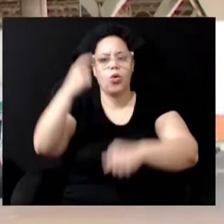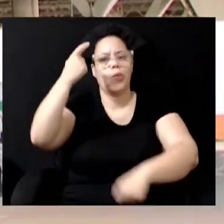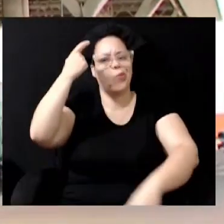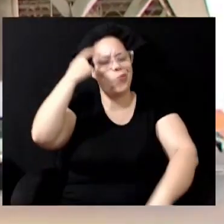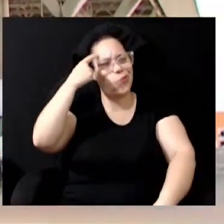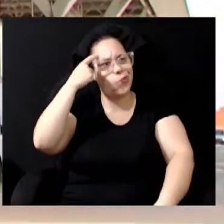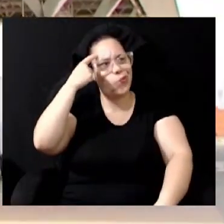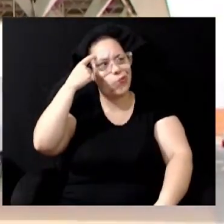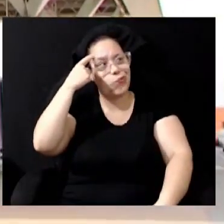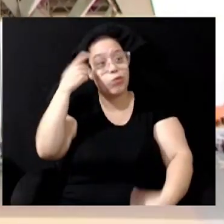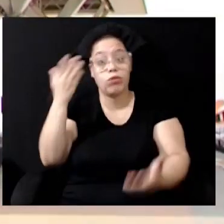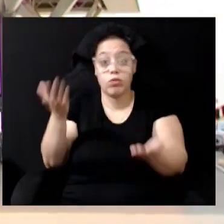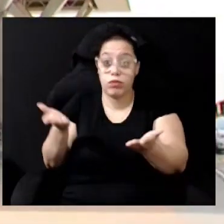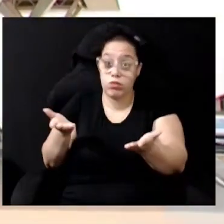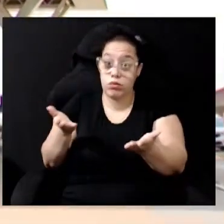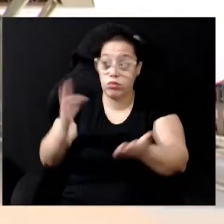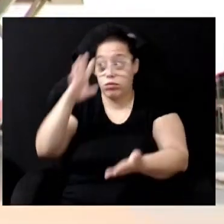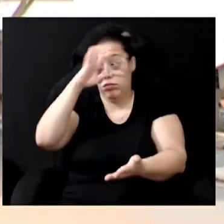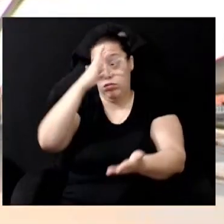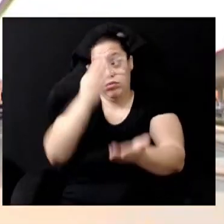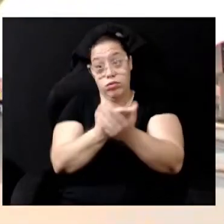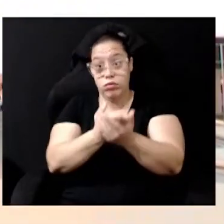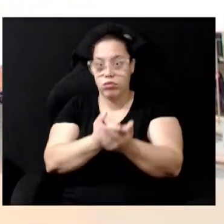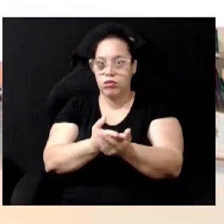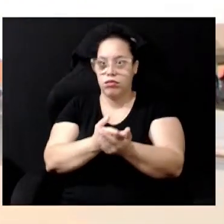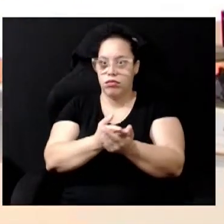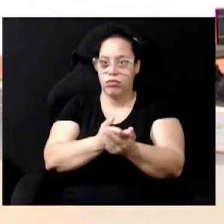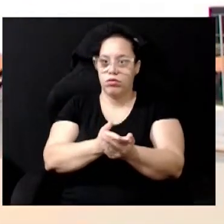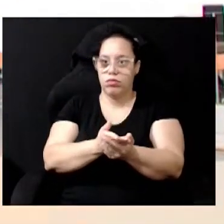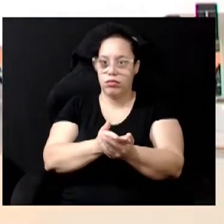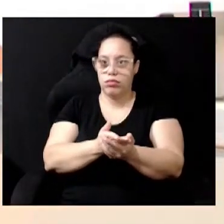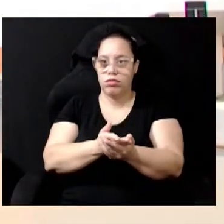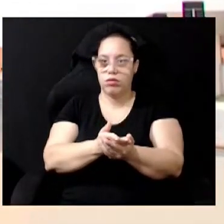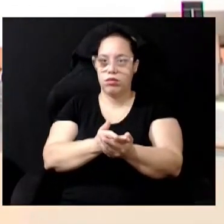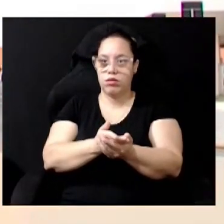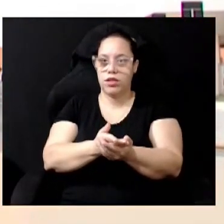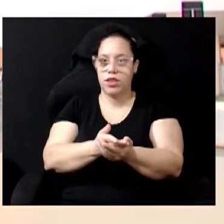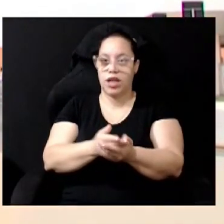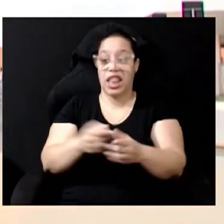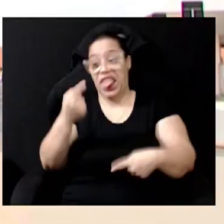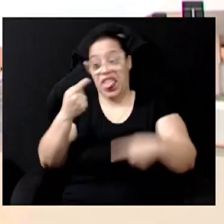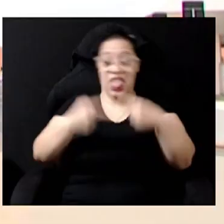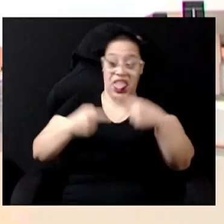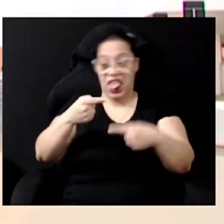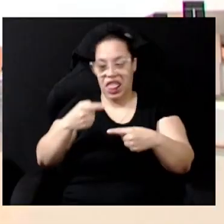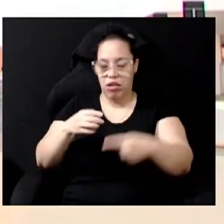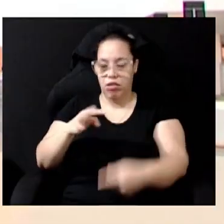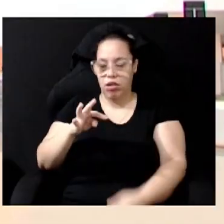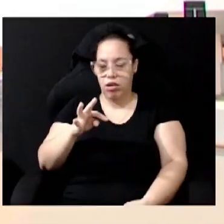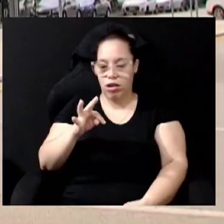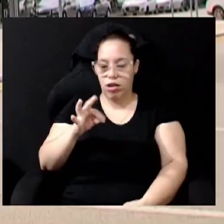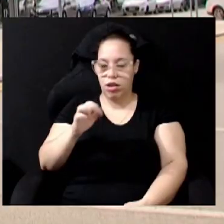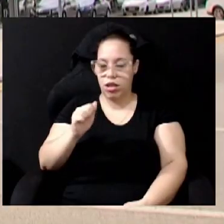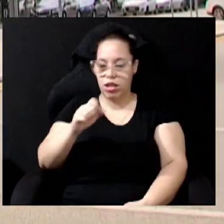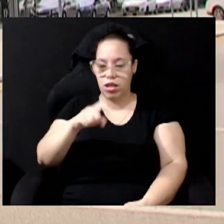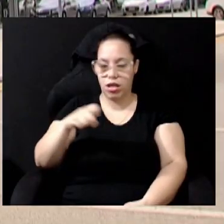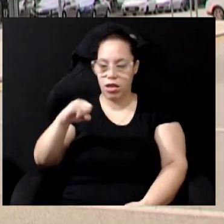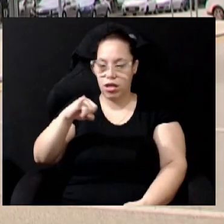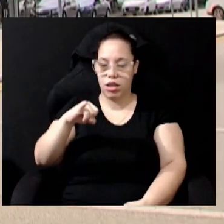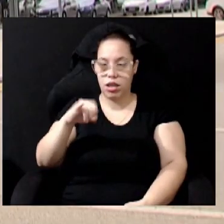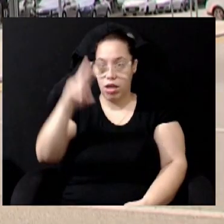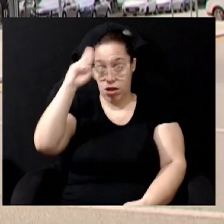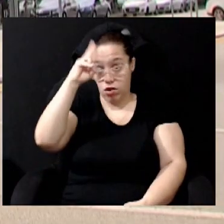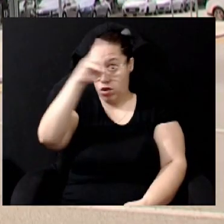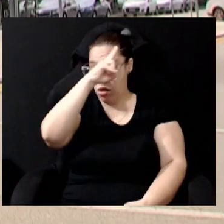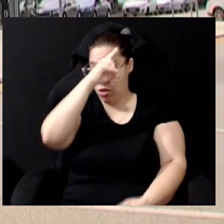passamos, eu acredito que tenhamos passado aquela fase de disputa entre taxistas e Uber é parte da nossa